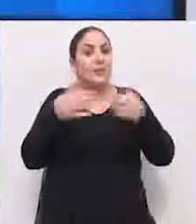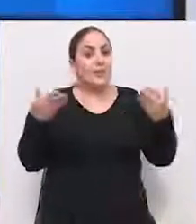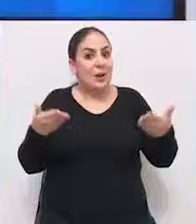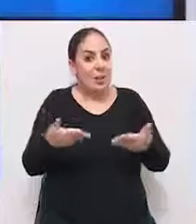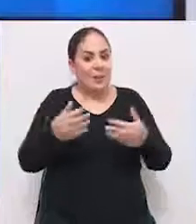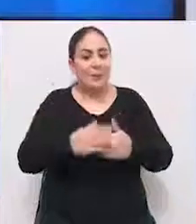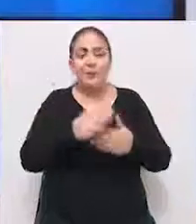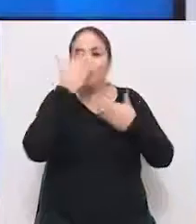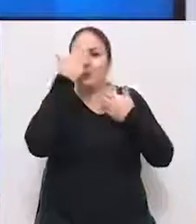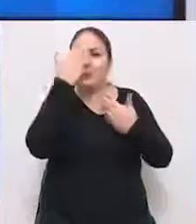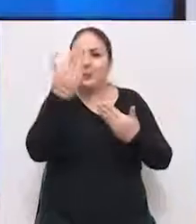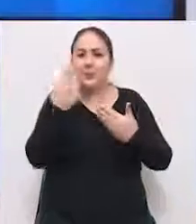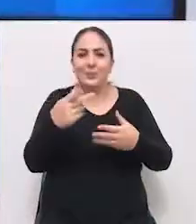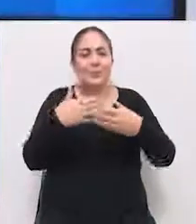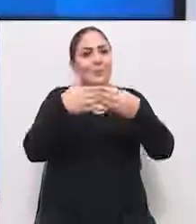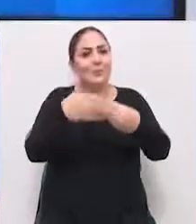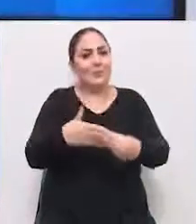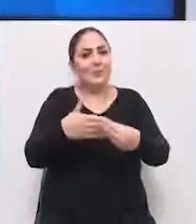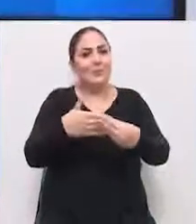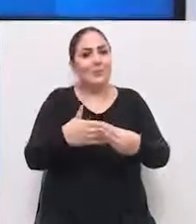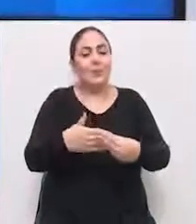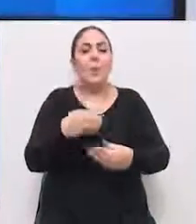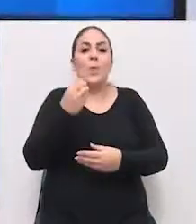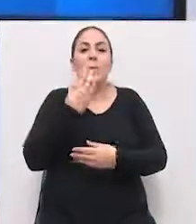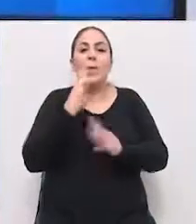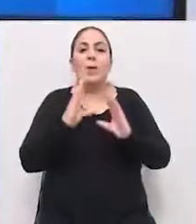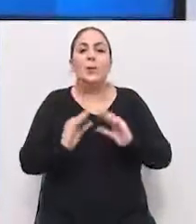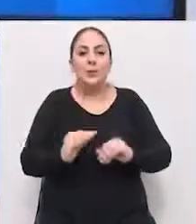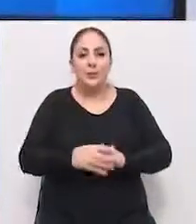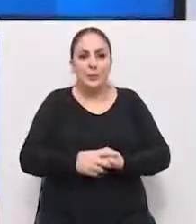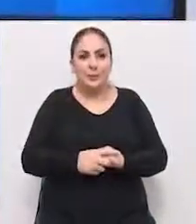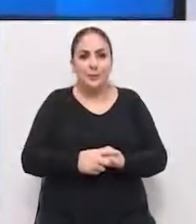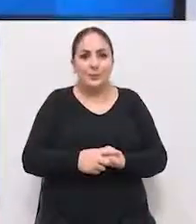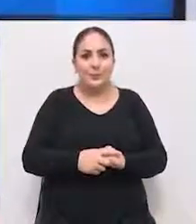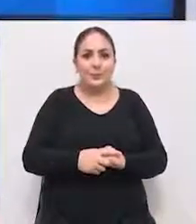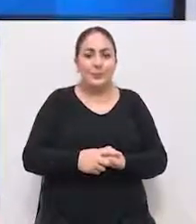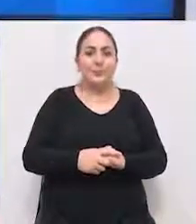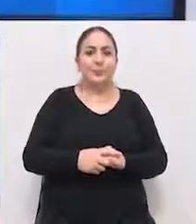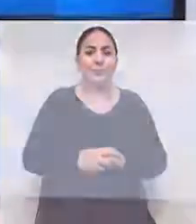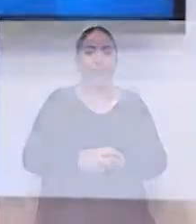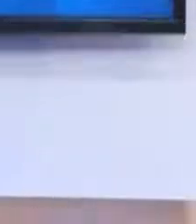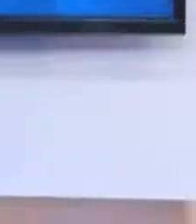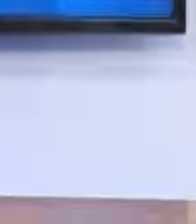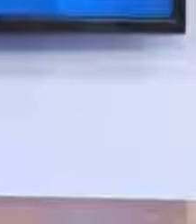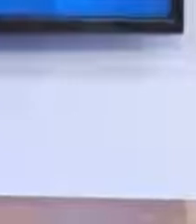quinta-feira termina aqui. Obrigada pela sua companhia e uma boa noite.